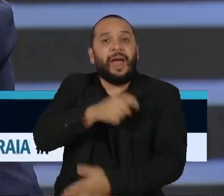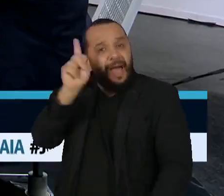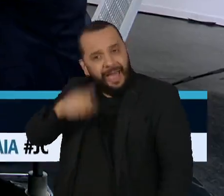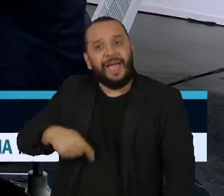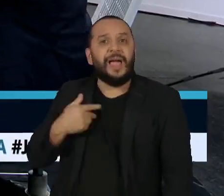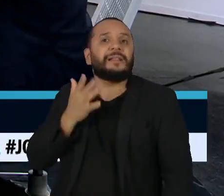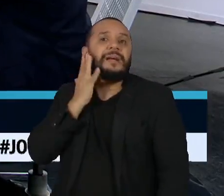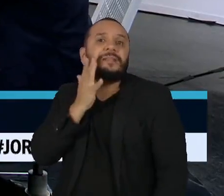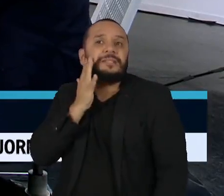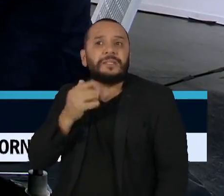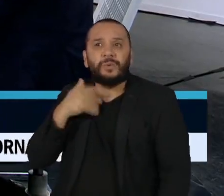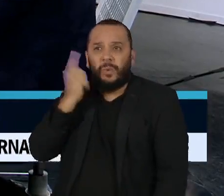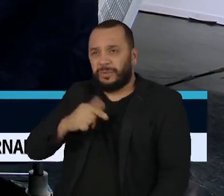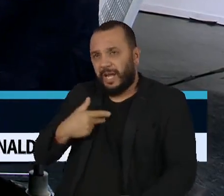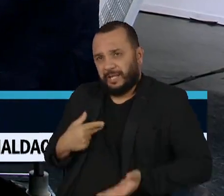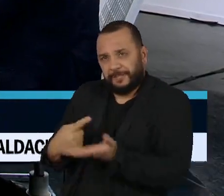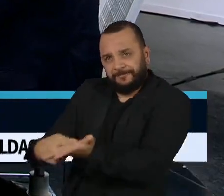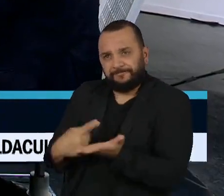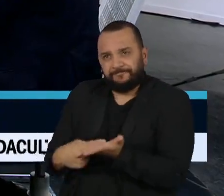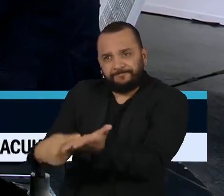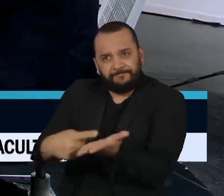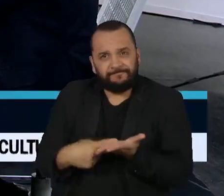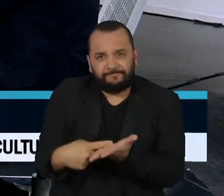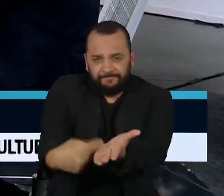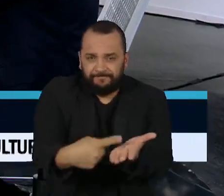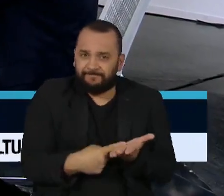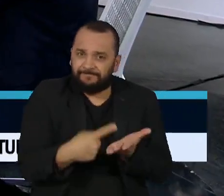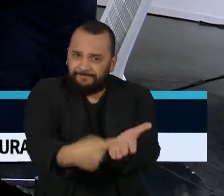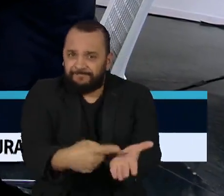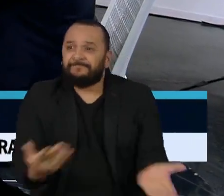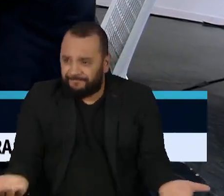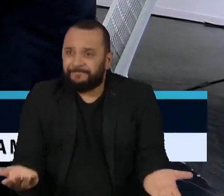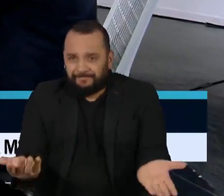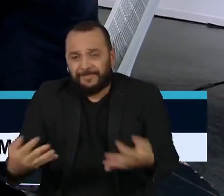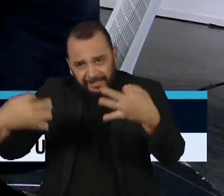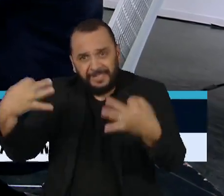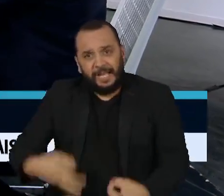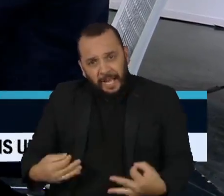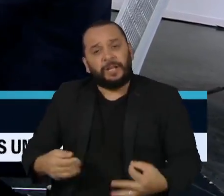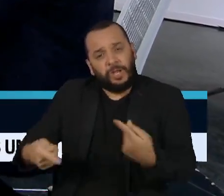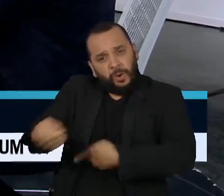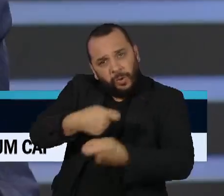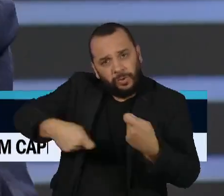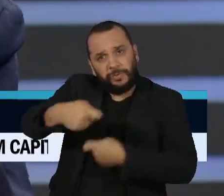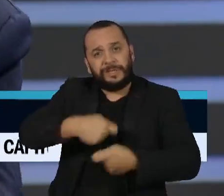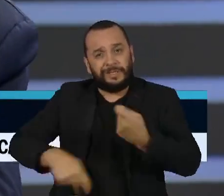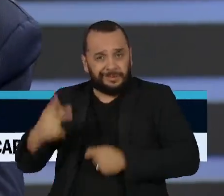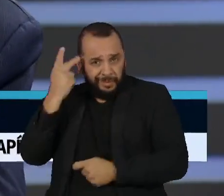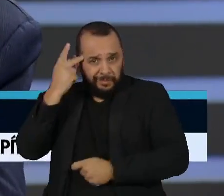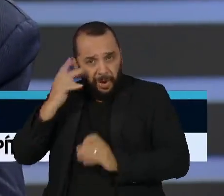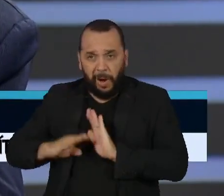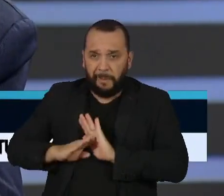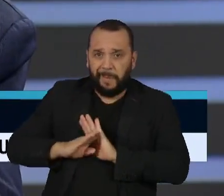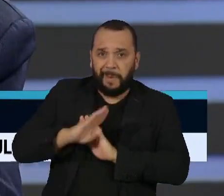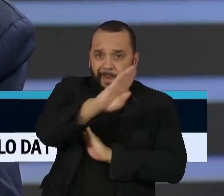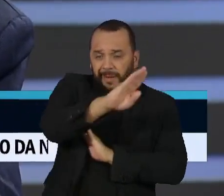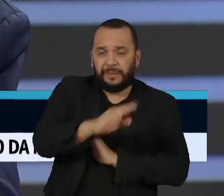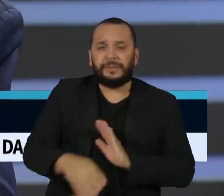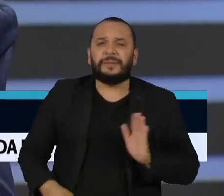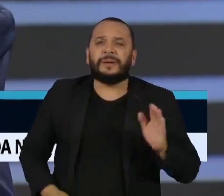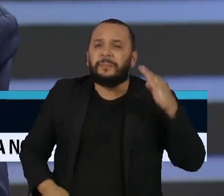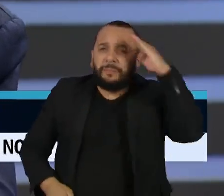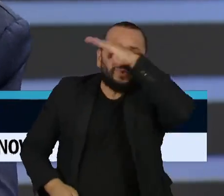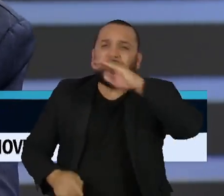negociador que conseguiu colocar algumas questões centrais no interesse da economia paulista. Quais eram as questões que o Bolsonaro estava